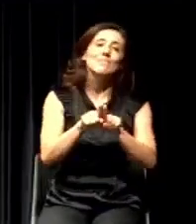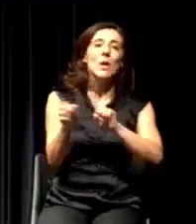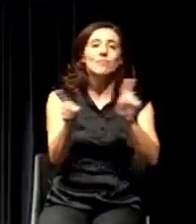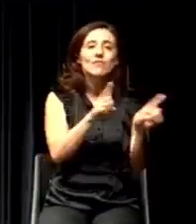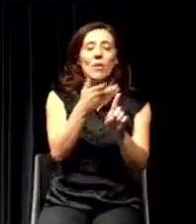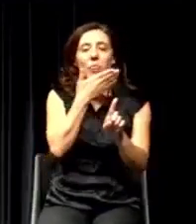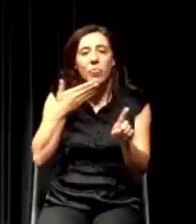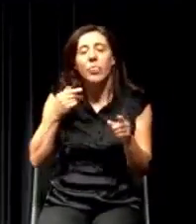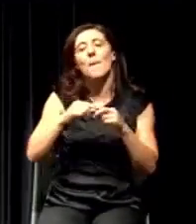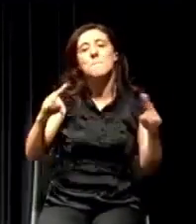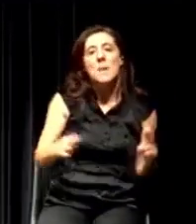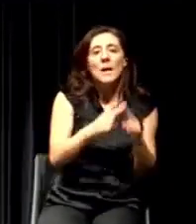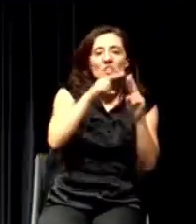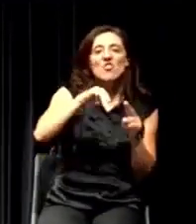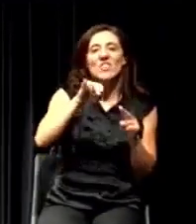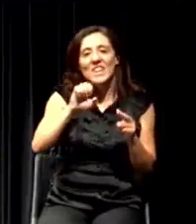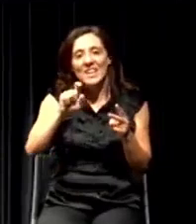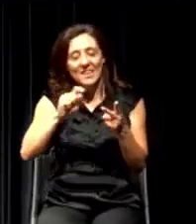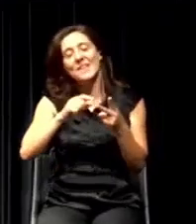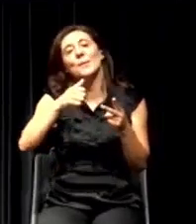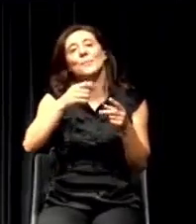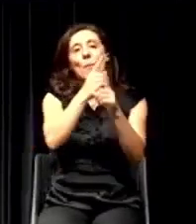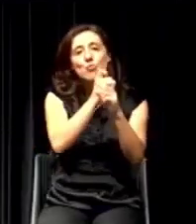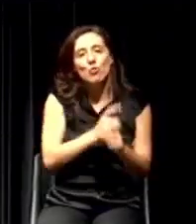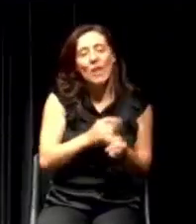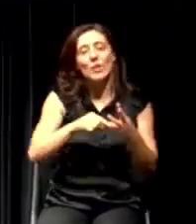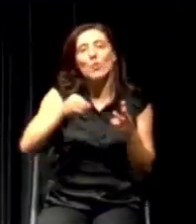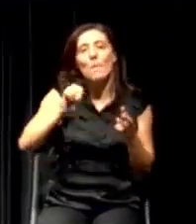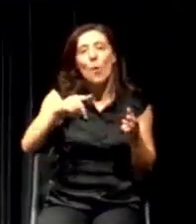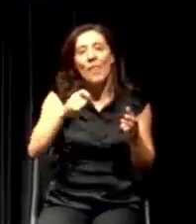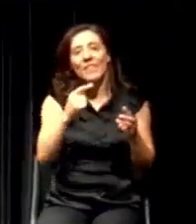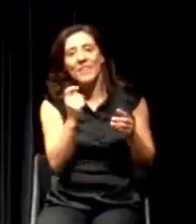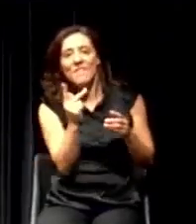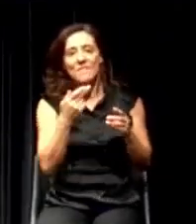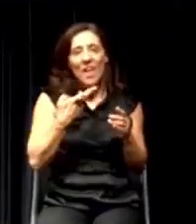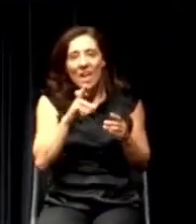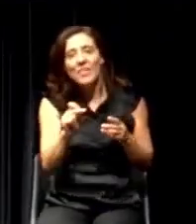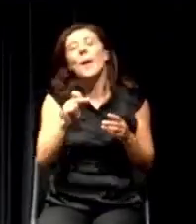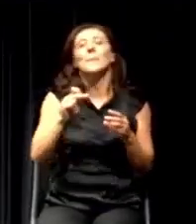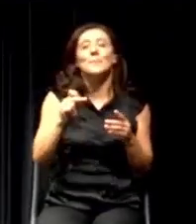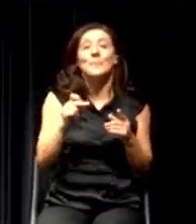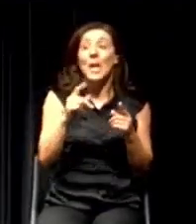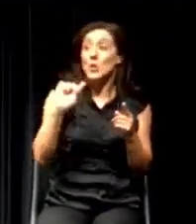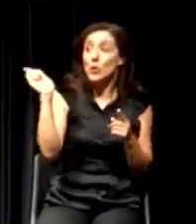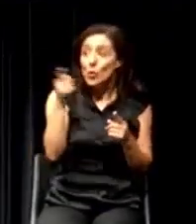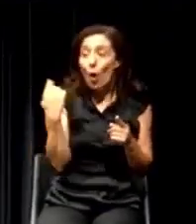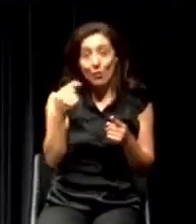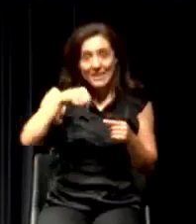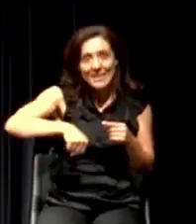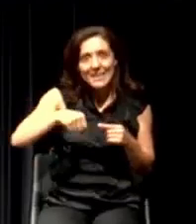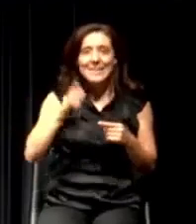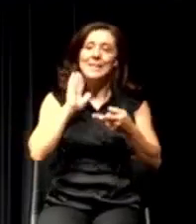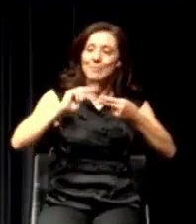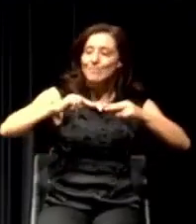vedra Barcelona Paris nisso Bruxelas entre tantas outras carros deputados municipais devemos permitir